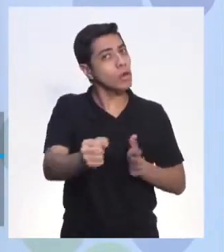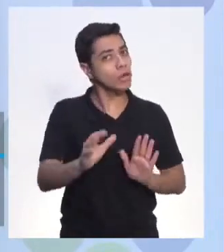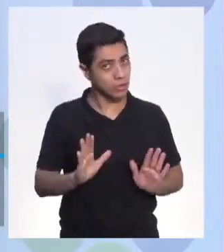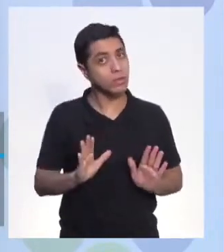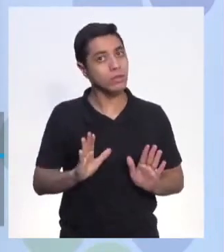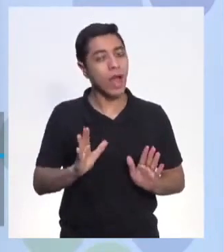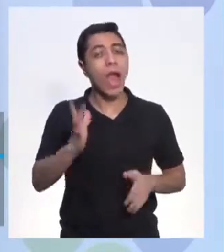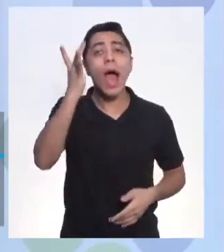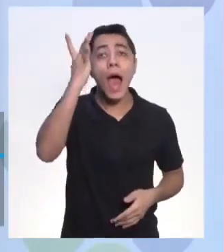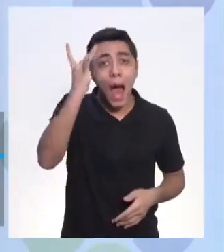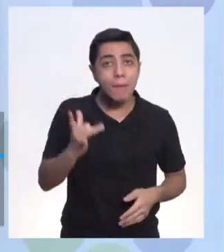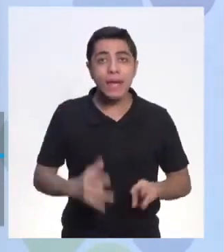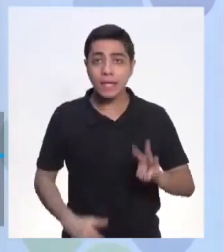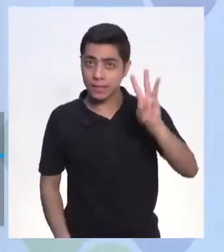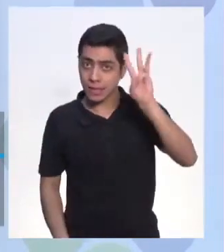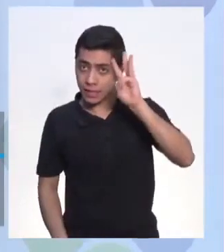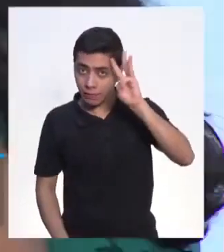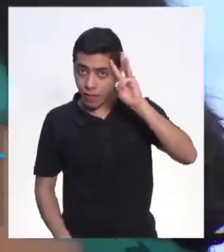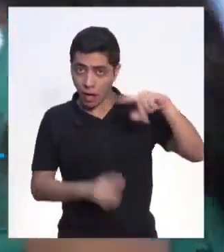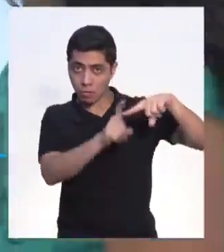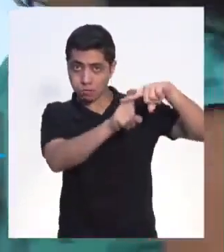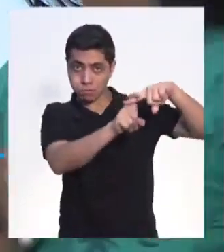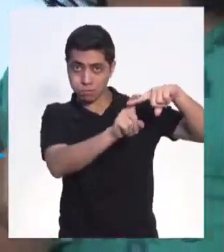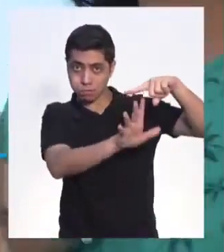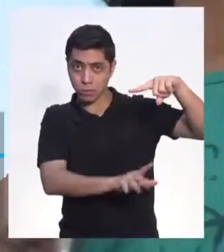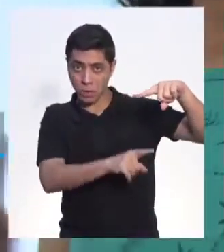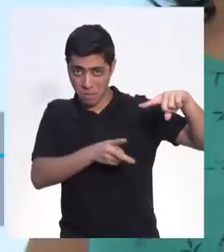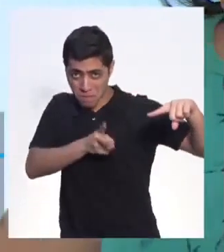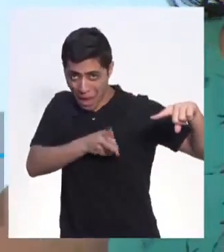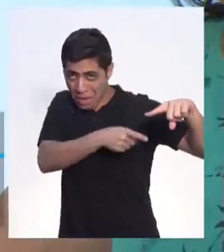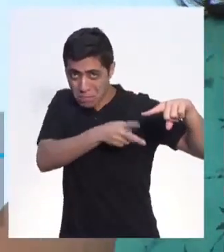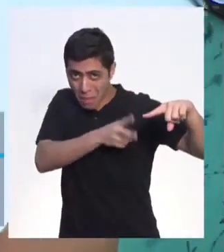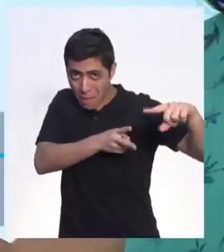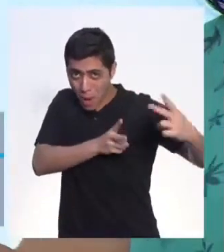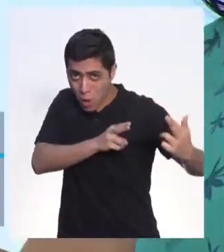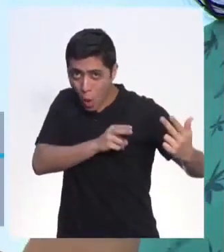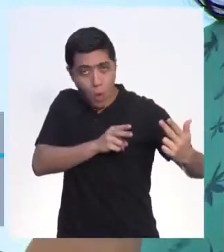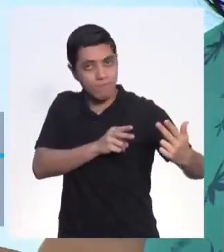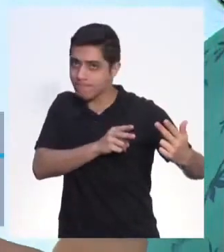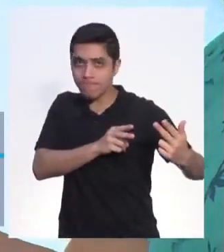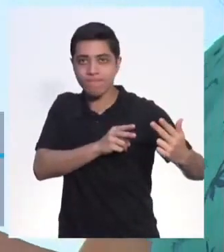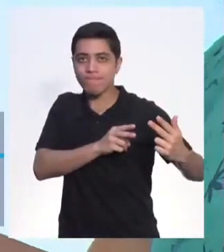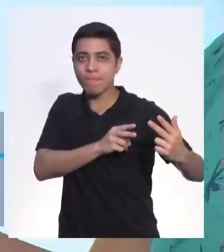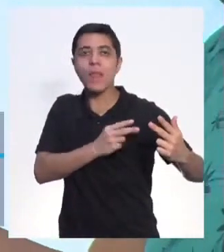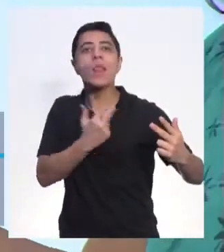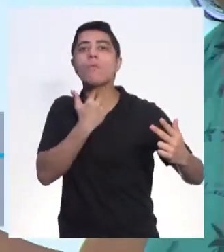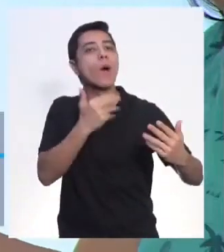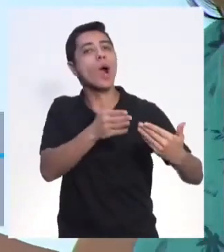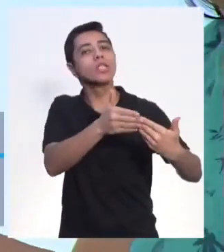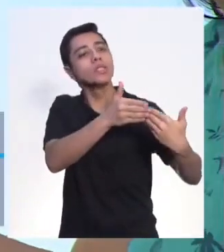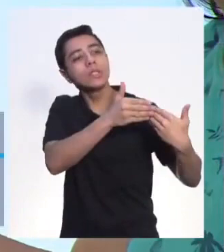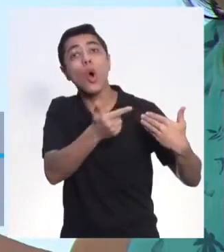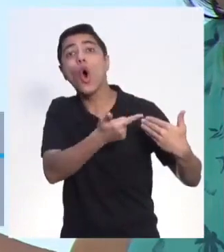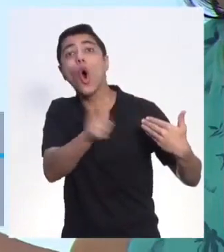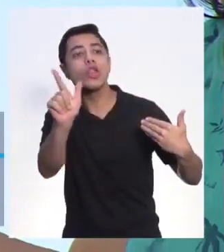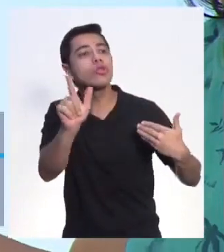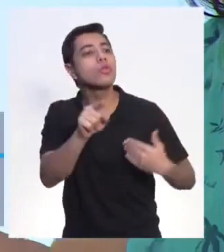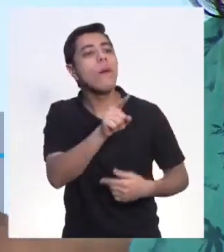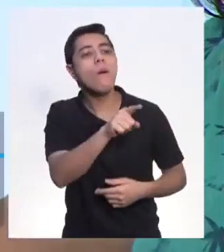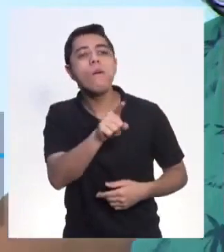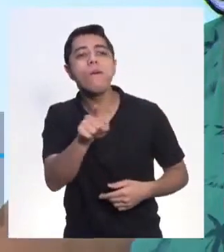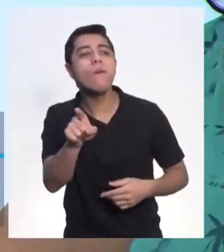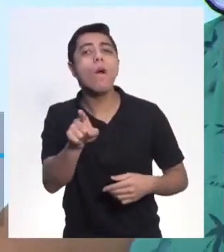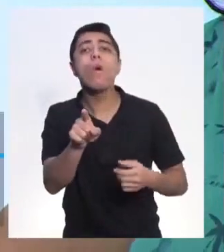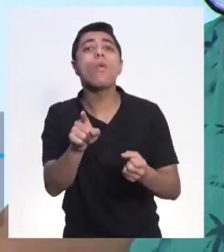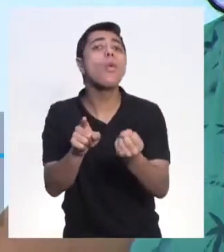correto? Então, ela vai ter 5. Muito bem. Segunda-feira, terça-feira, quarta-feira.